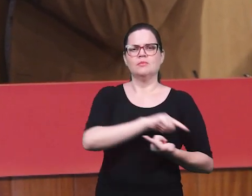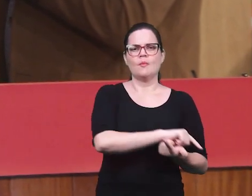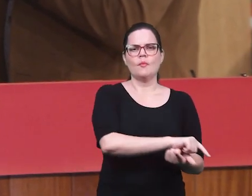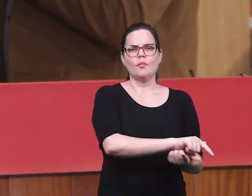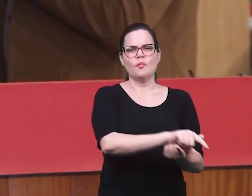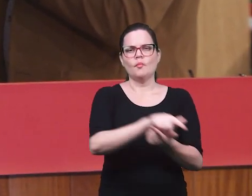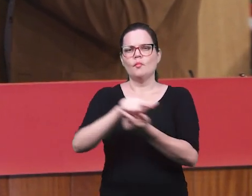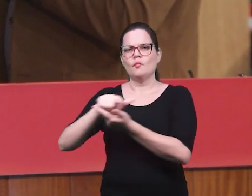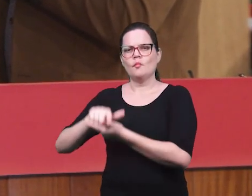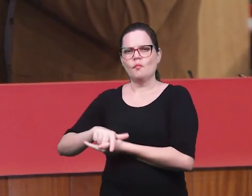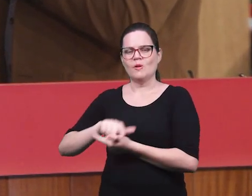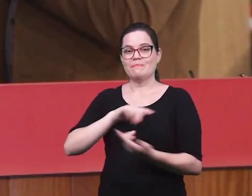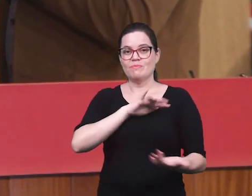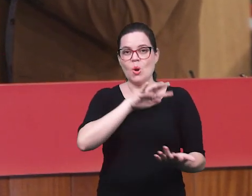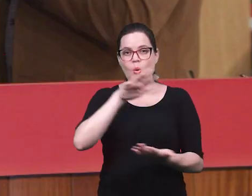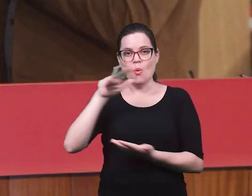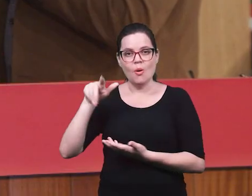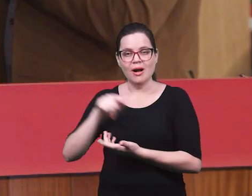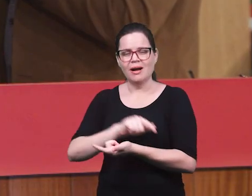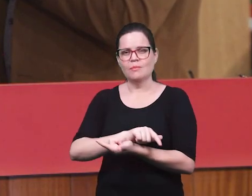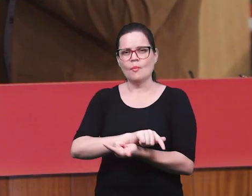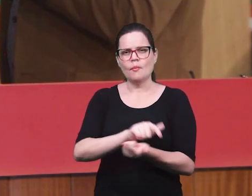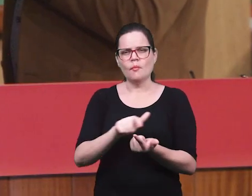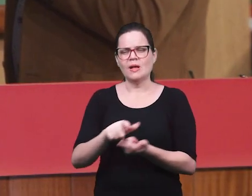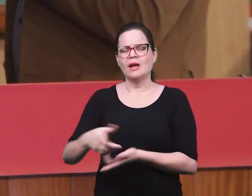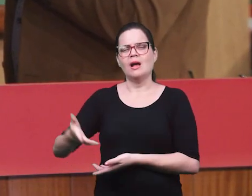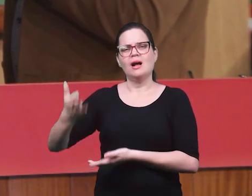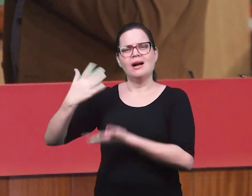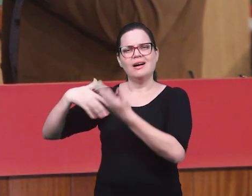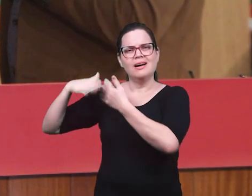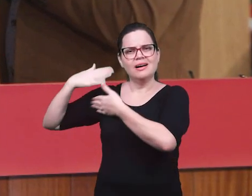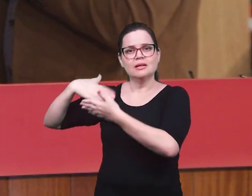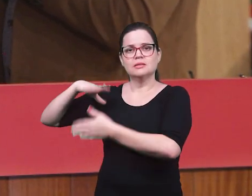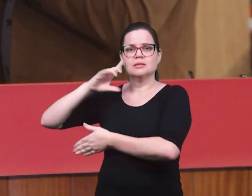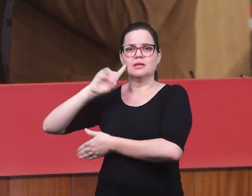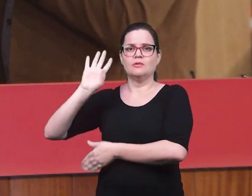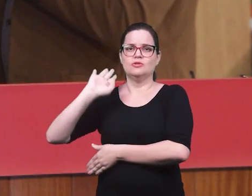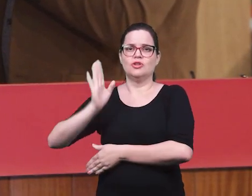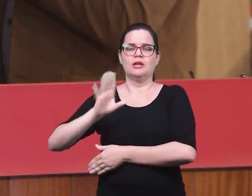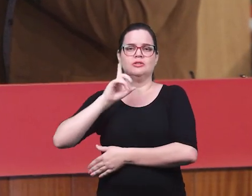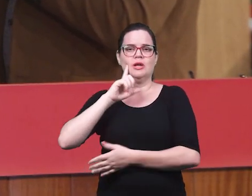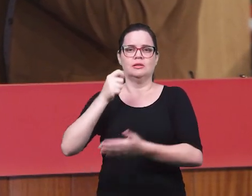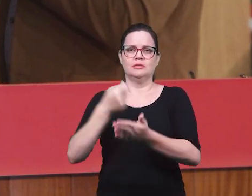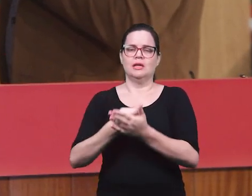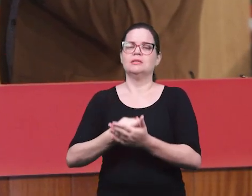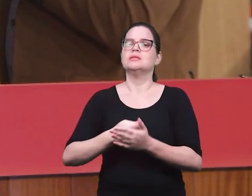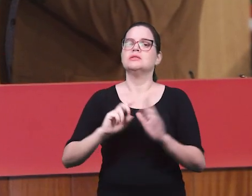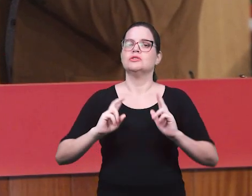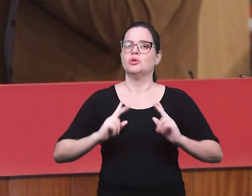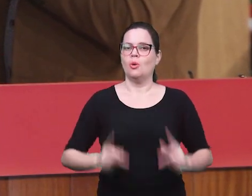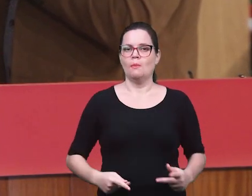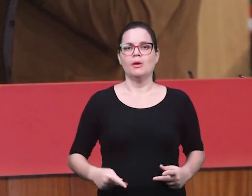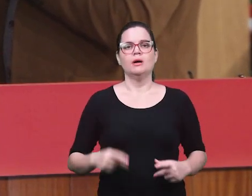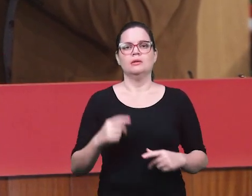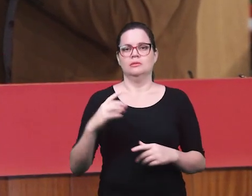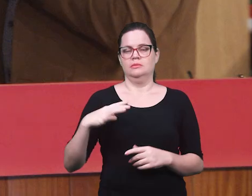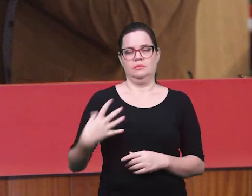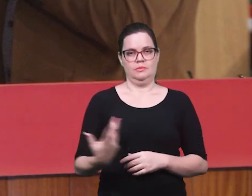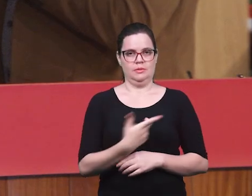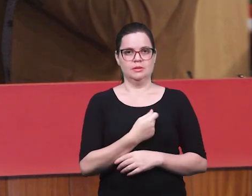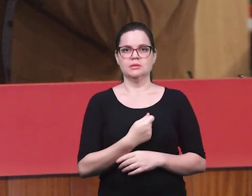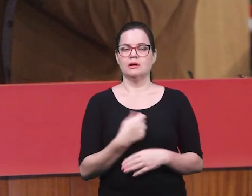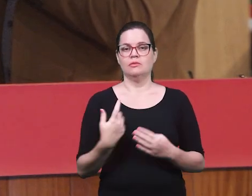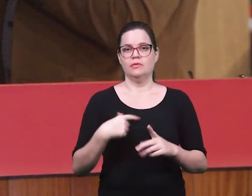existisse esse mundo que nós vivemos, Deus já tinha feito a eleição. Você que nos assiste, Deus te escolheu antes que você até nascesse, né?